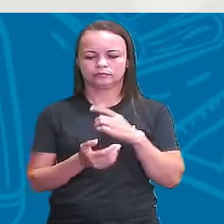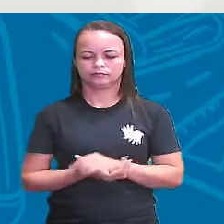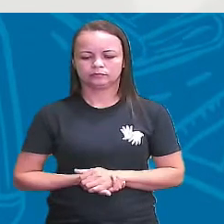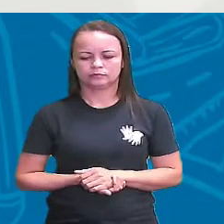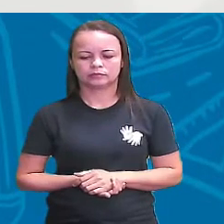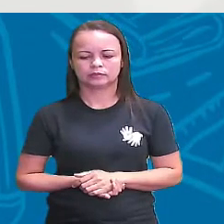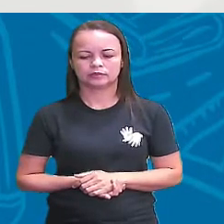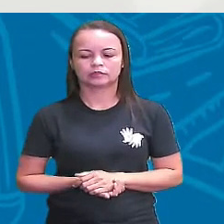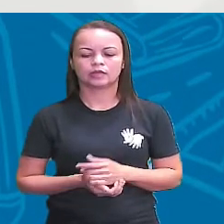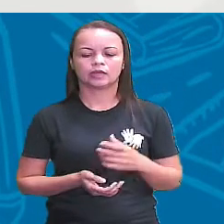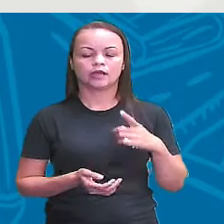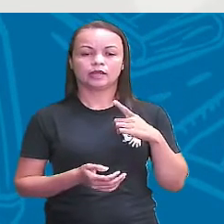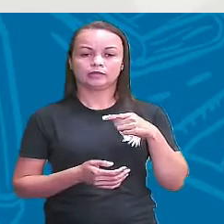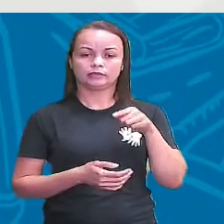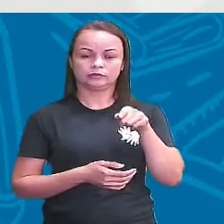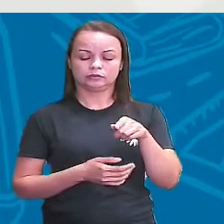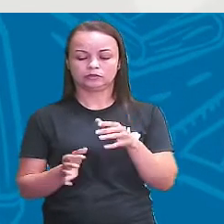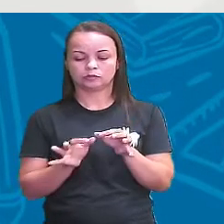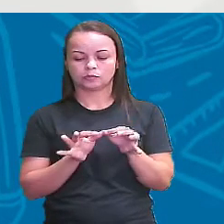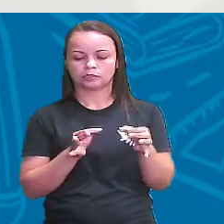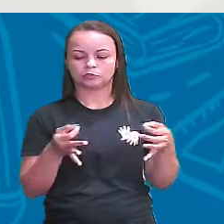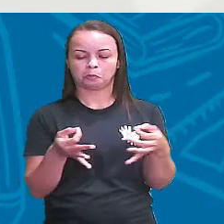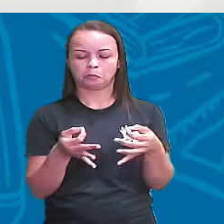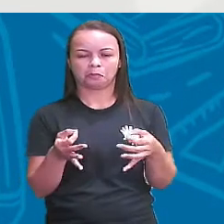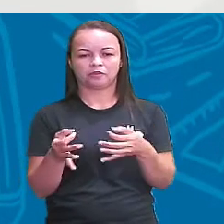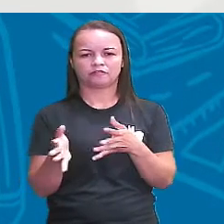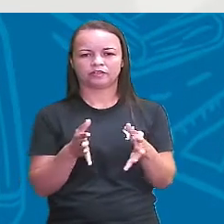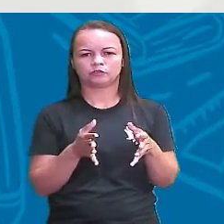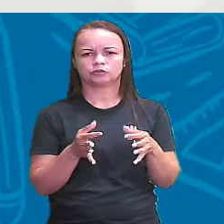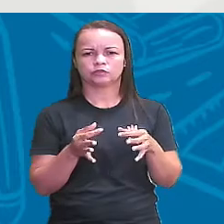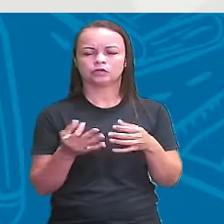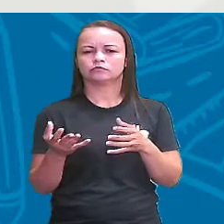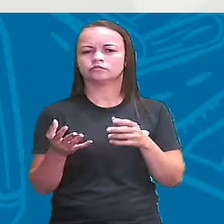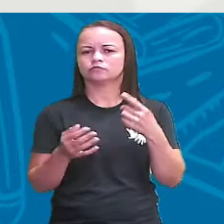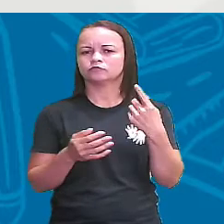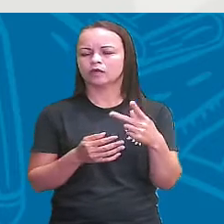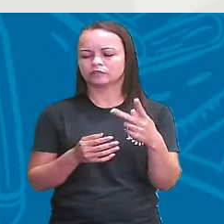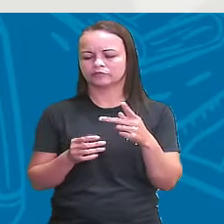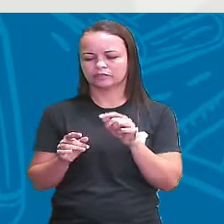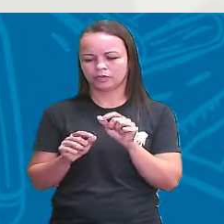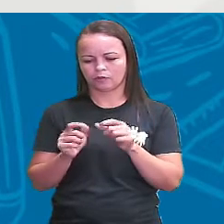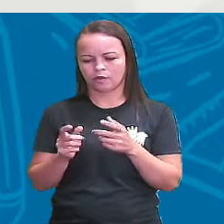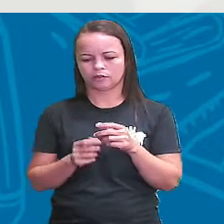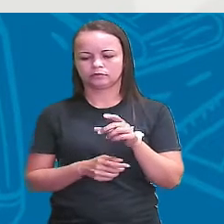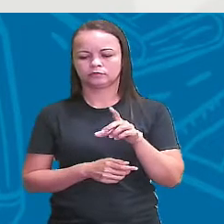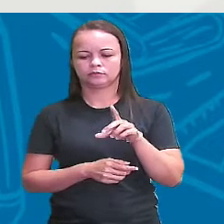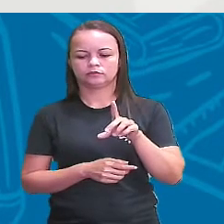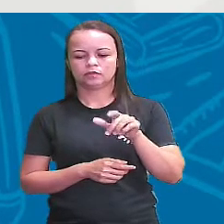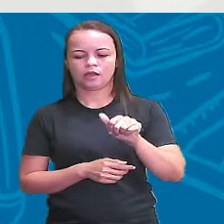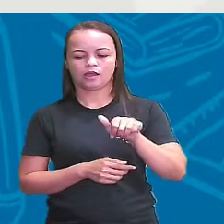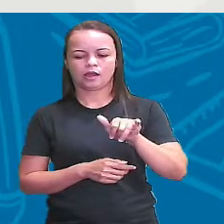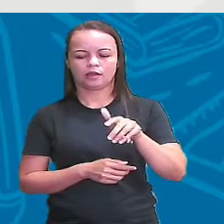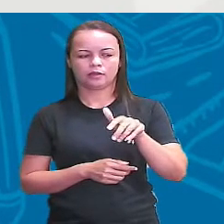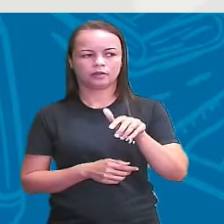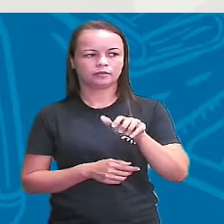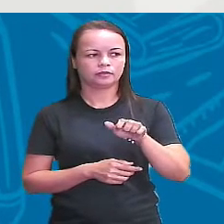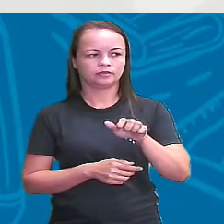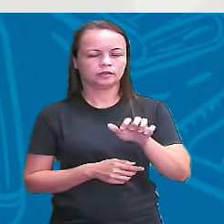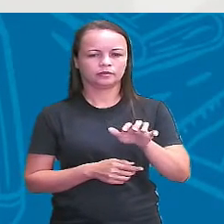plan está perfecto. No los afinaron ayer. Certo? El